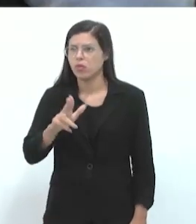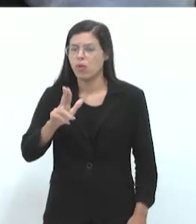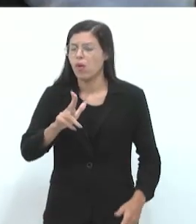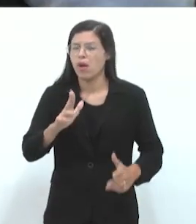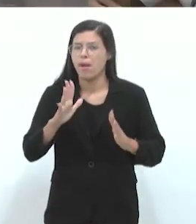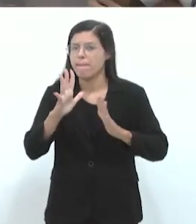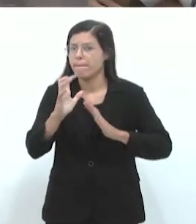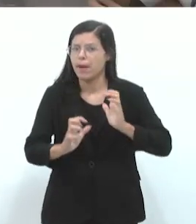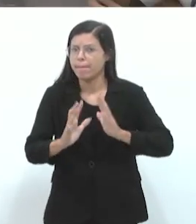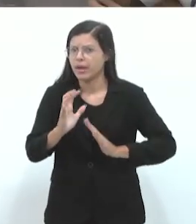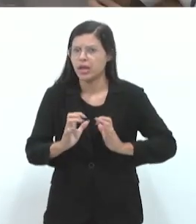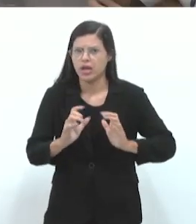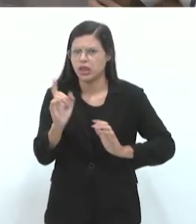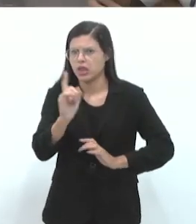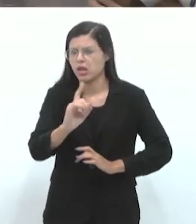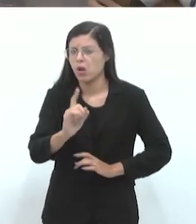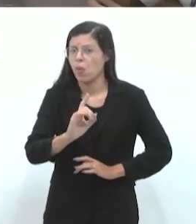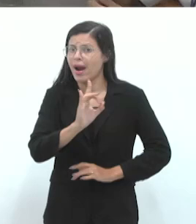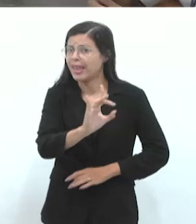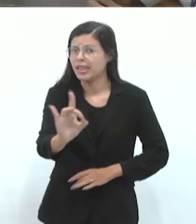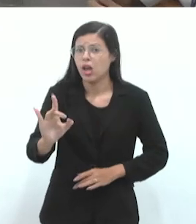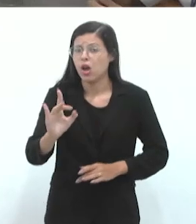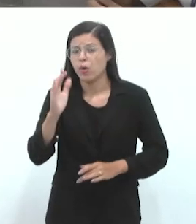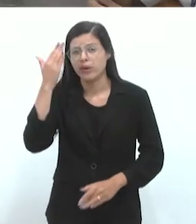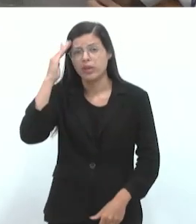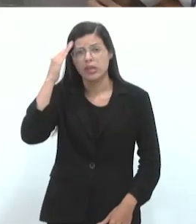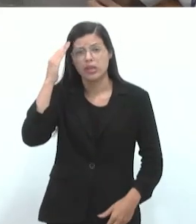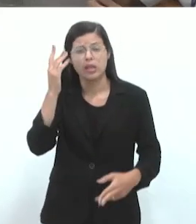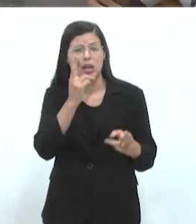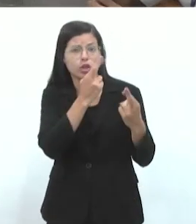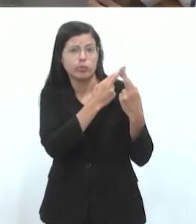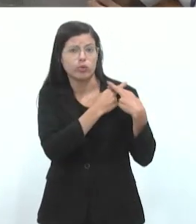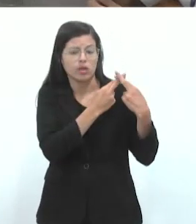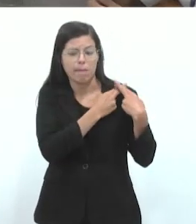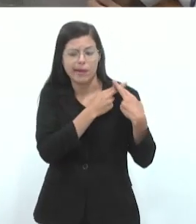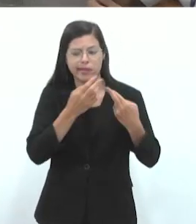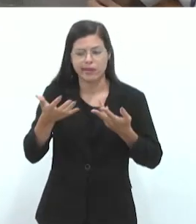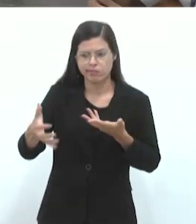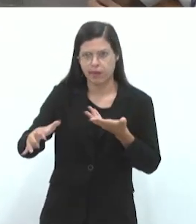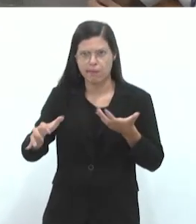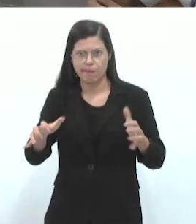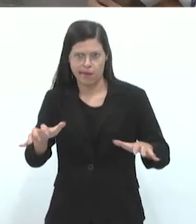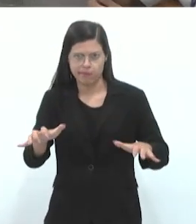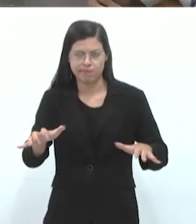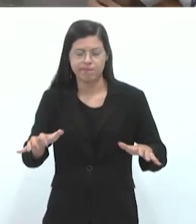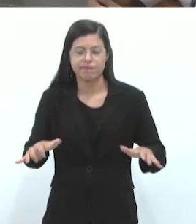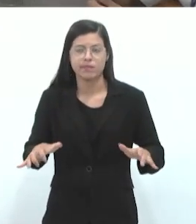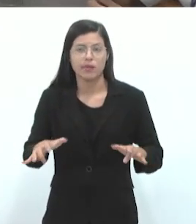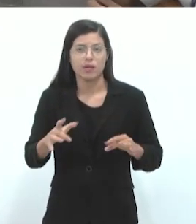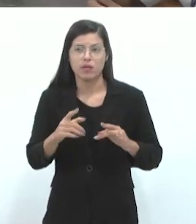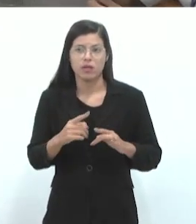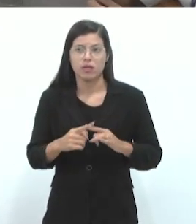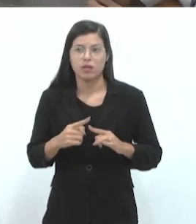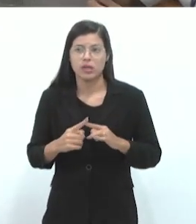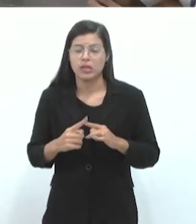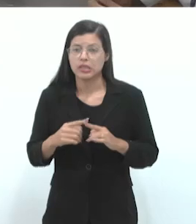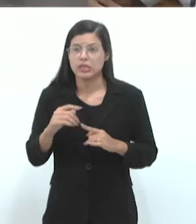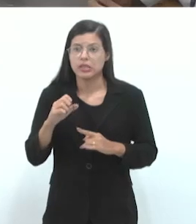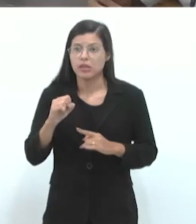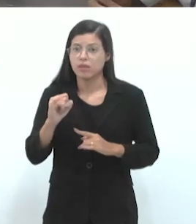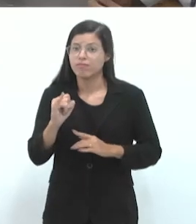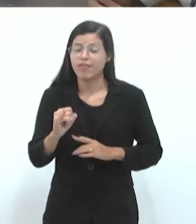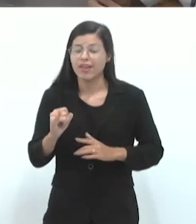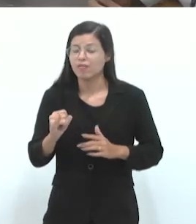ato normativo É para cada um 3. entender seu pedaço da sua responsabilidade aqui no Estado. Porque senão isso vai virar uma guerra.